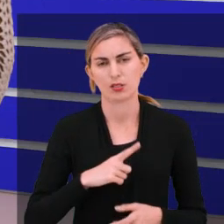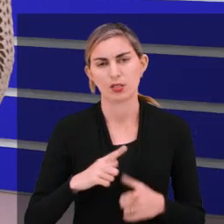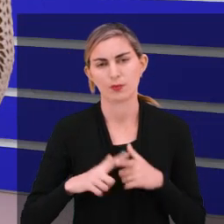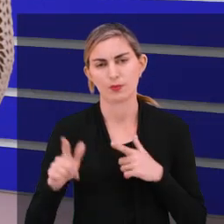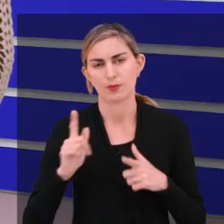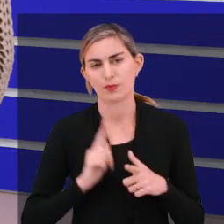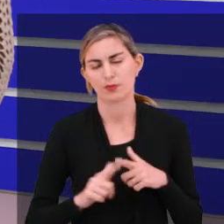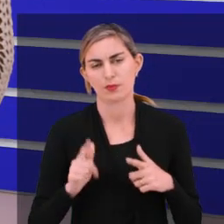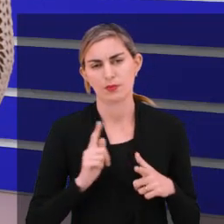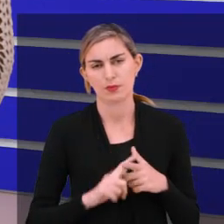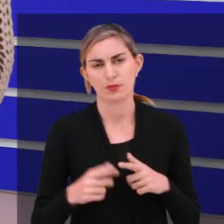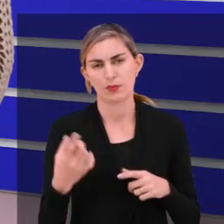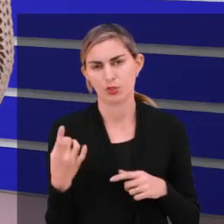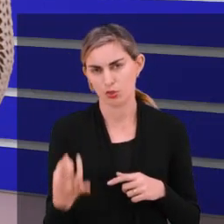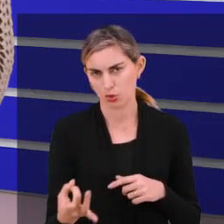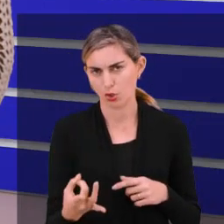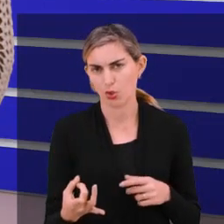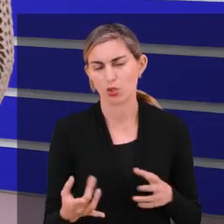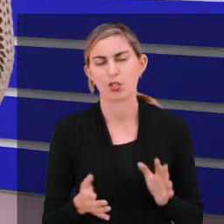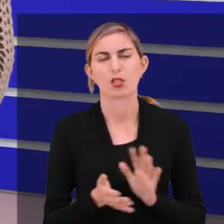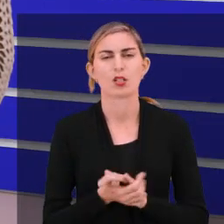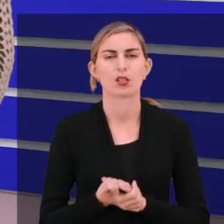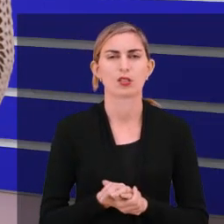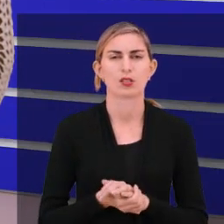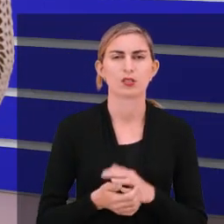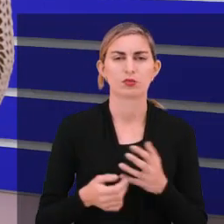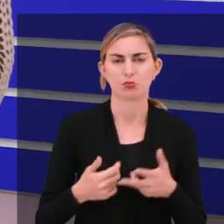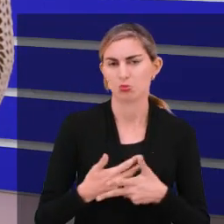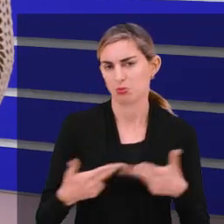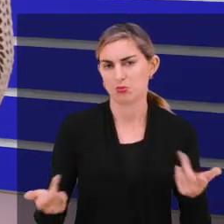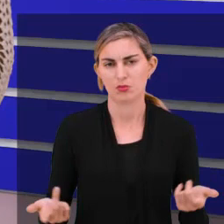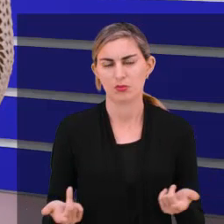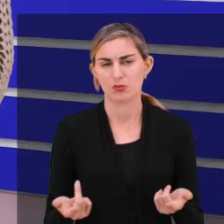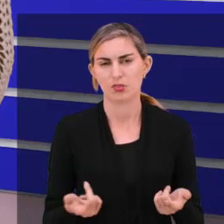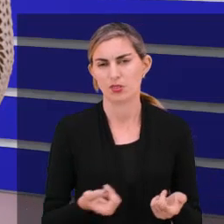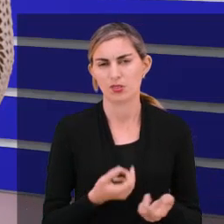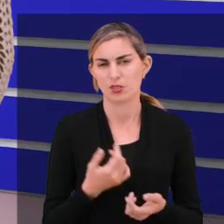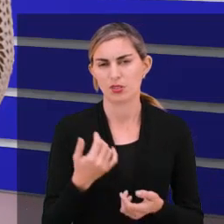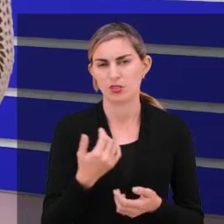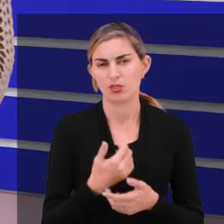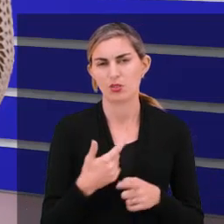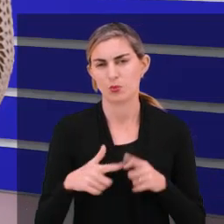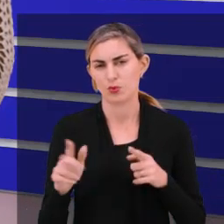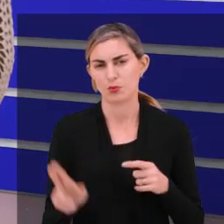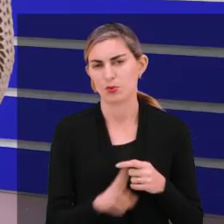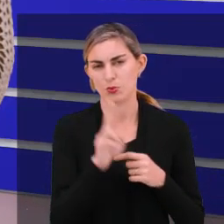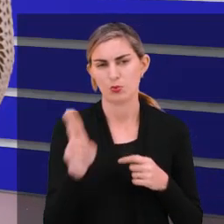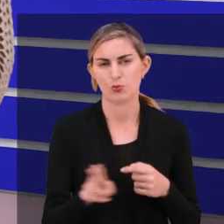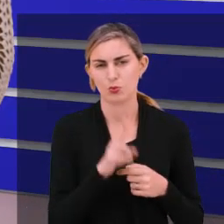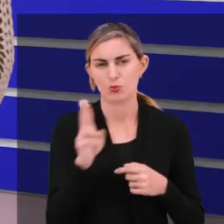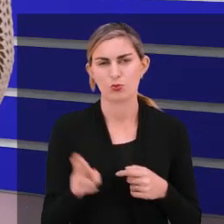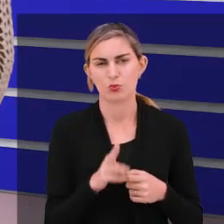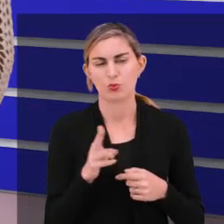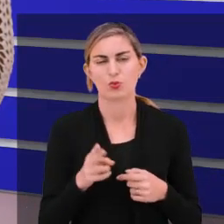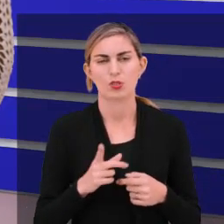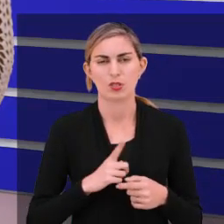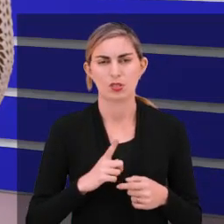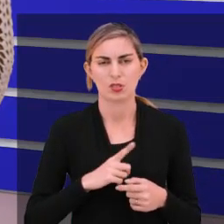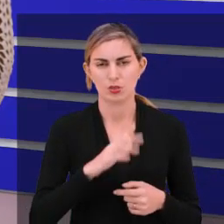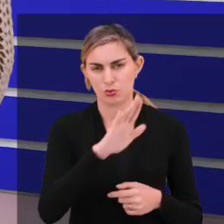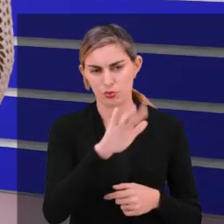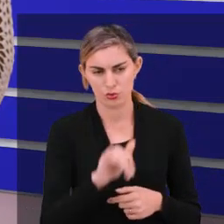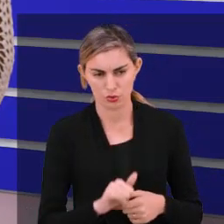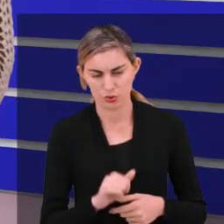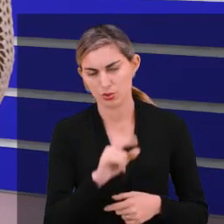tem problemas de droga adicção, vamos dizer, né? Que é um problema muito usual, eu tenho